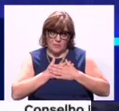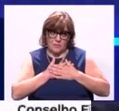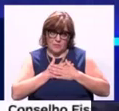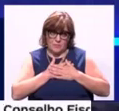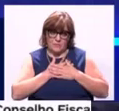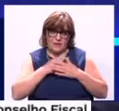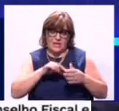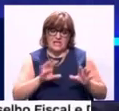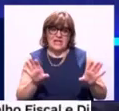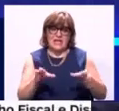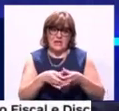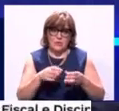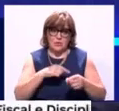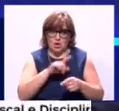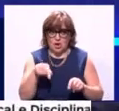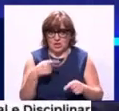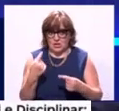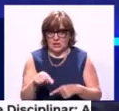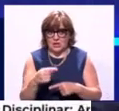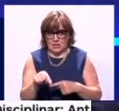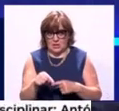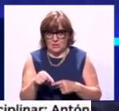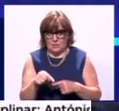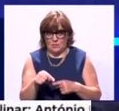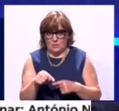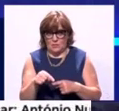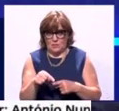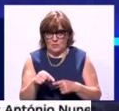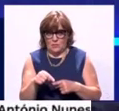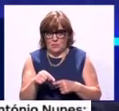Eu identifico-me, e esta equipa que nós temos,